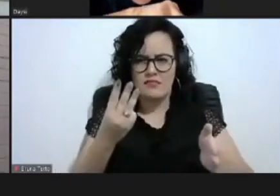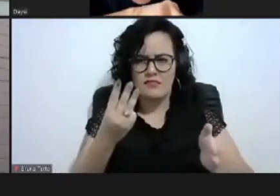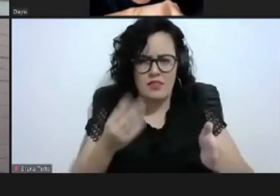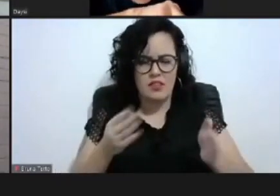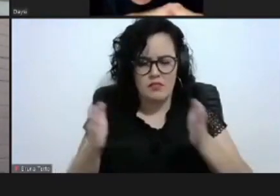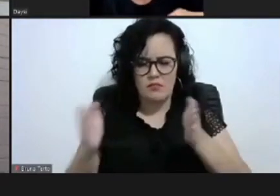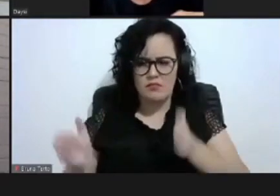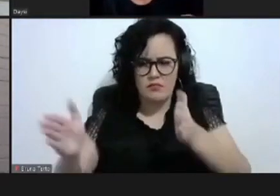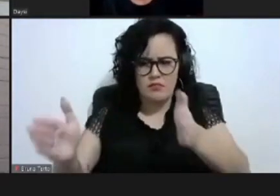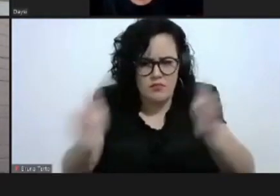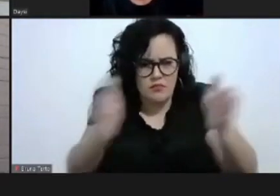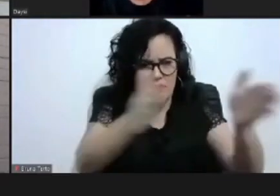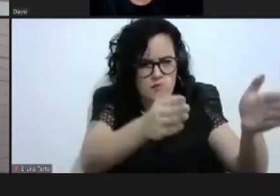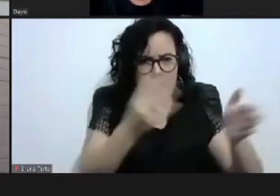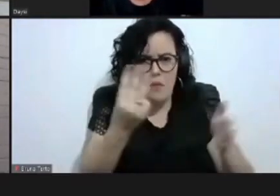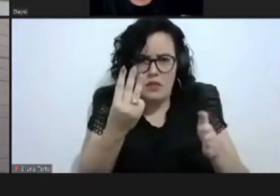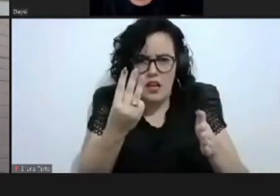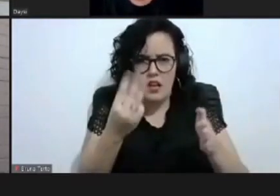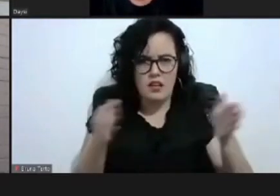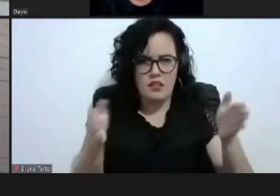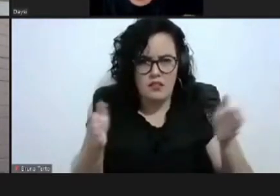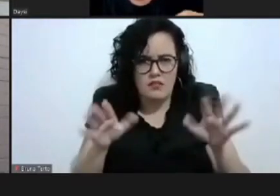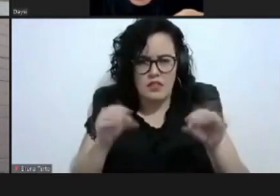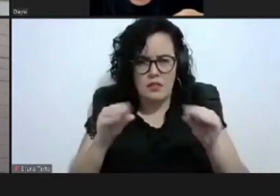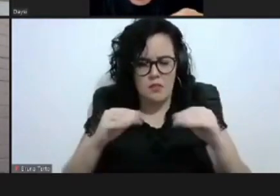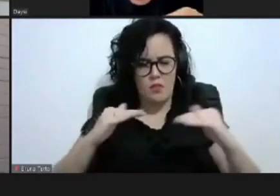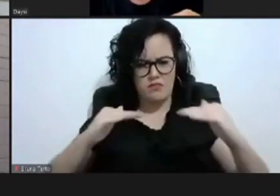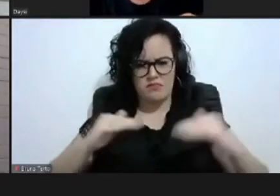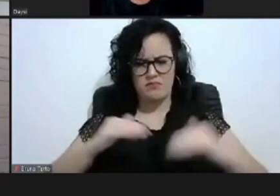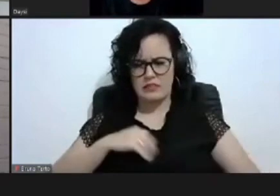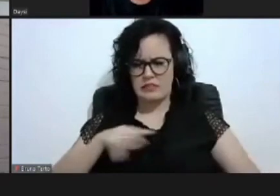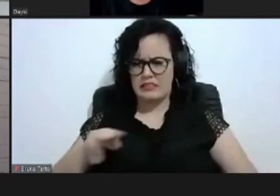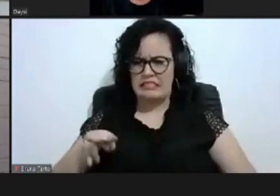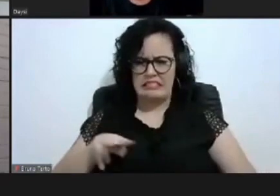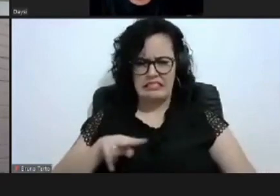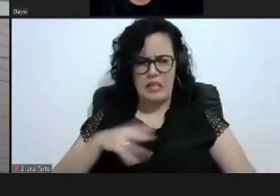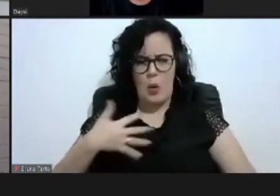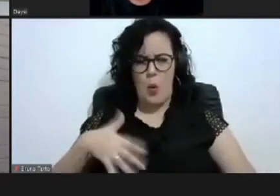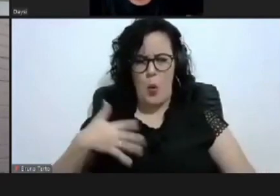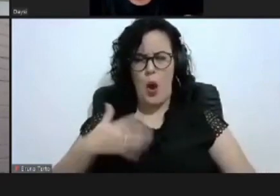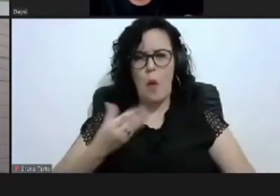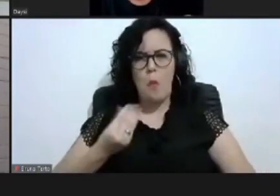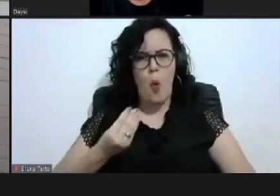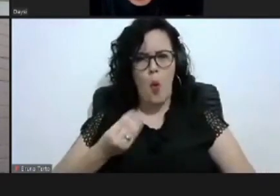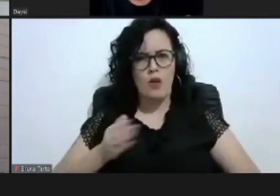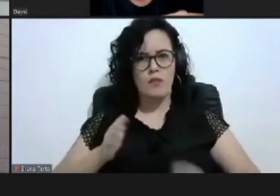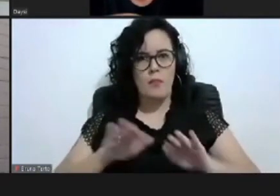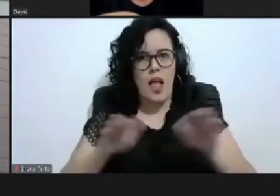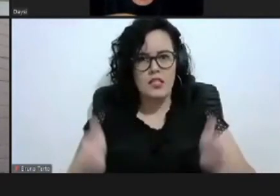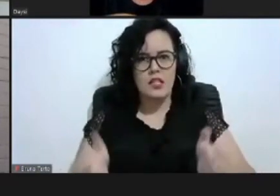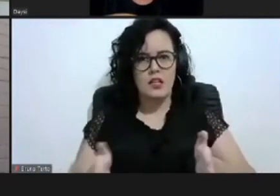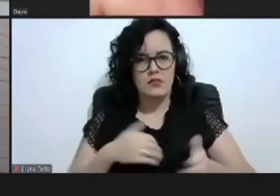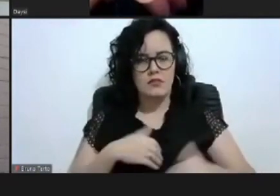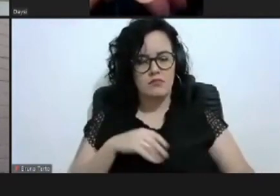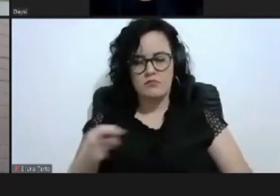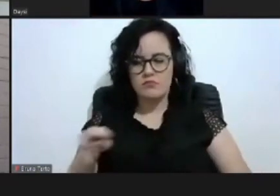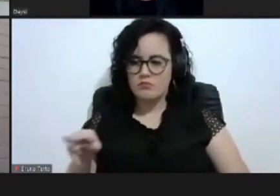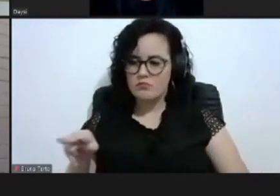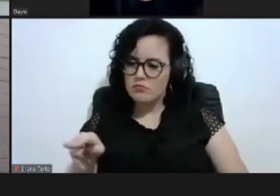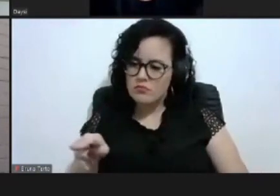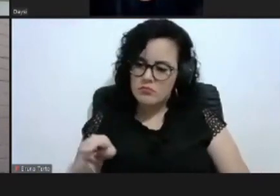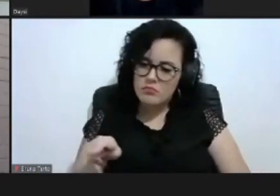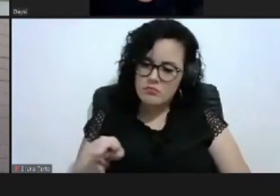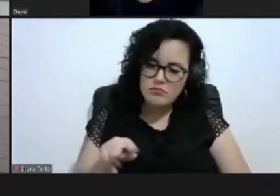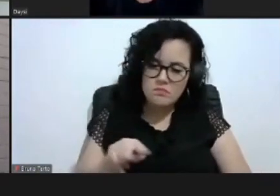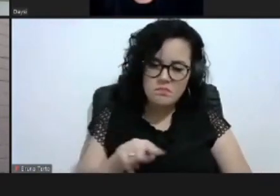demais, todas encostadas naquele guarda-corpo ali da rampa. E aí eu comecei a passar pelos livros,